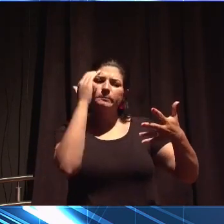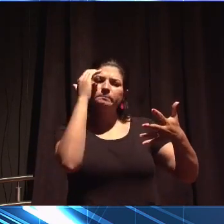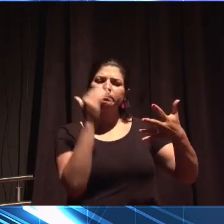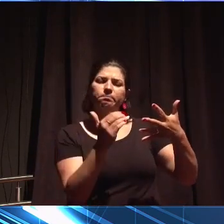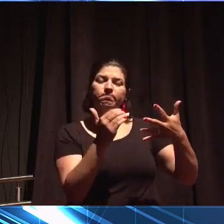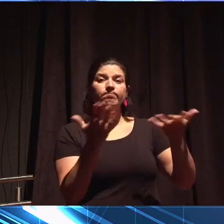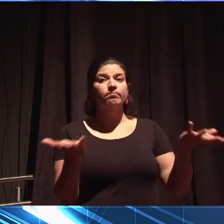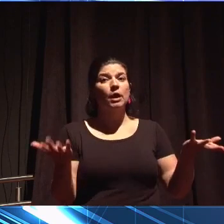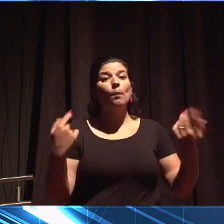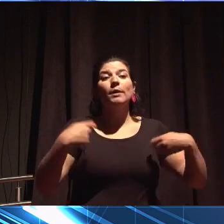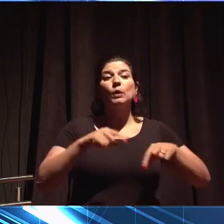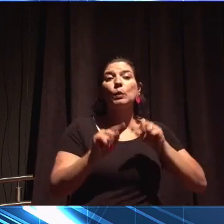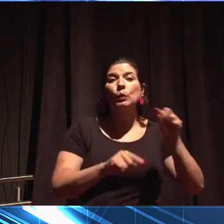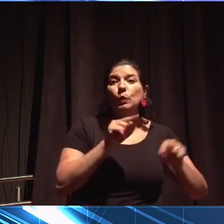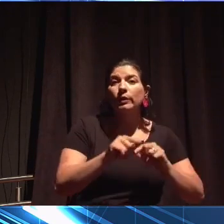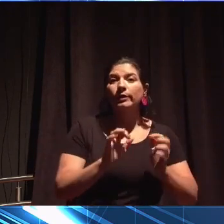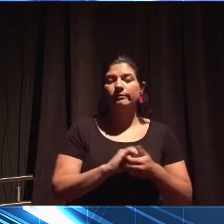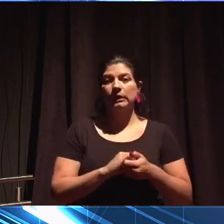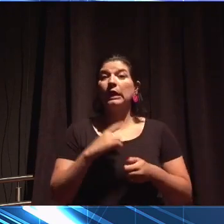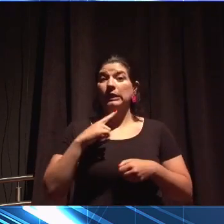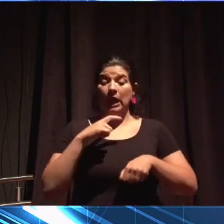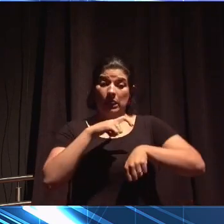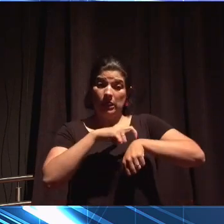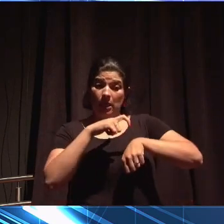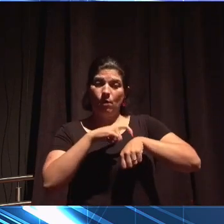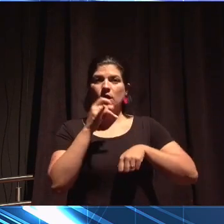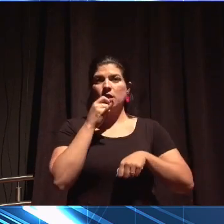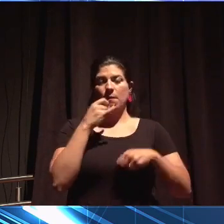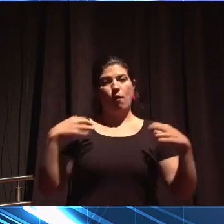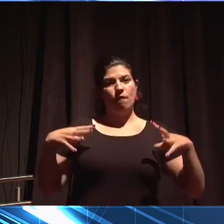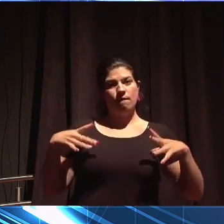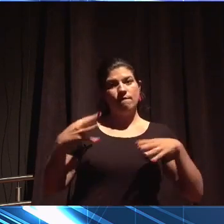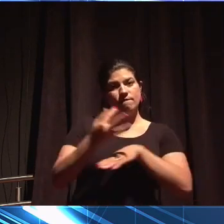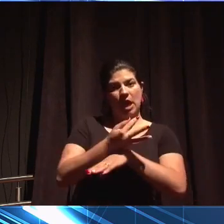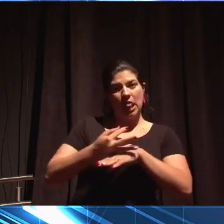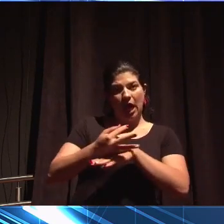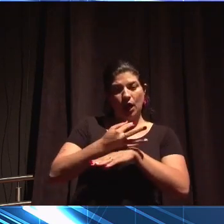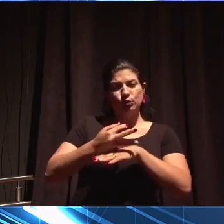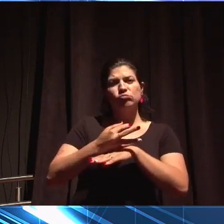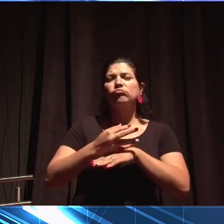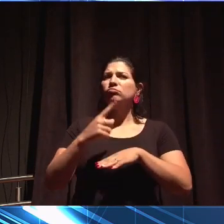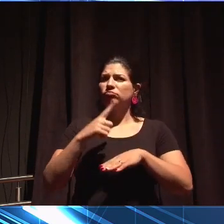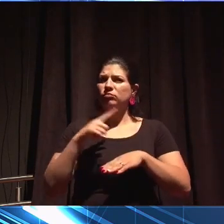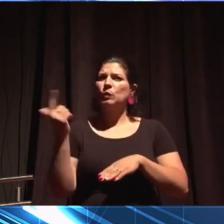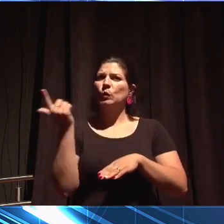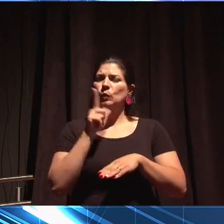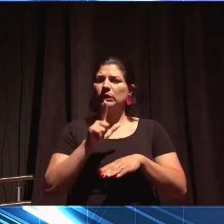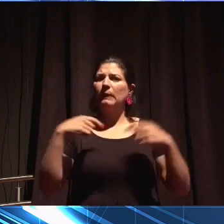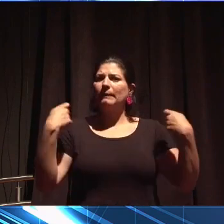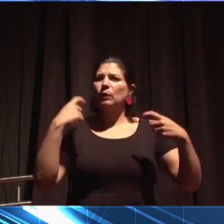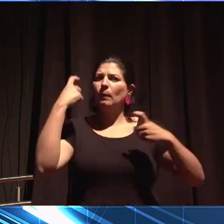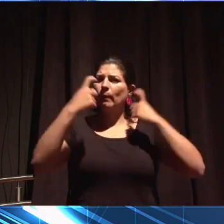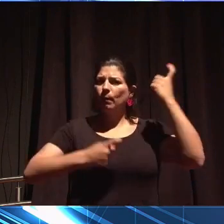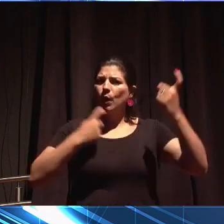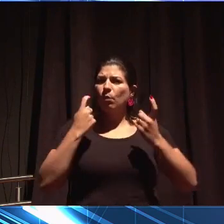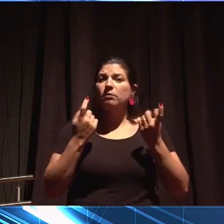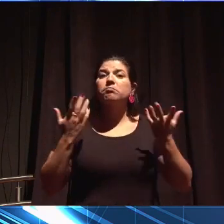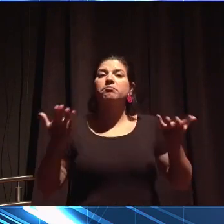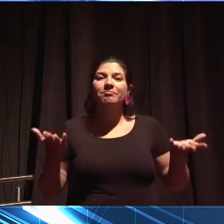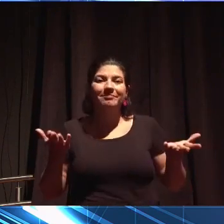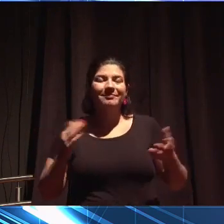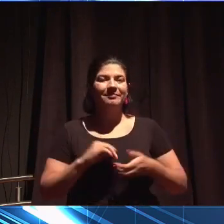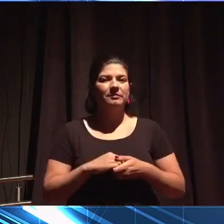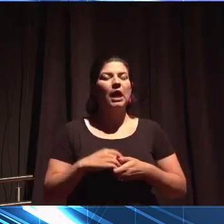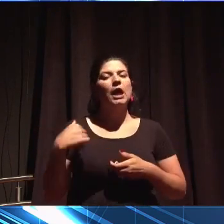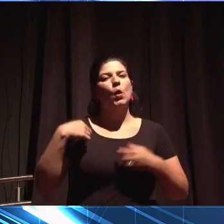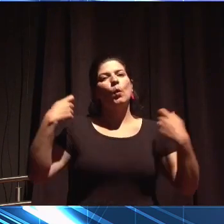é a volumetria que eu preciso? Tem algum período, tipo feriado, que eu vou ter mais acessos, alguma coisa assim que eu preciso me preocupar? Então, ou seja,